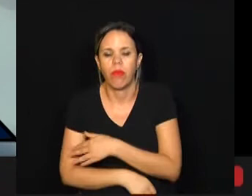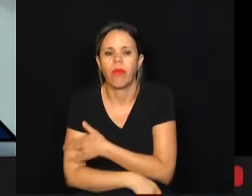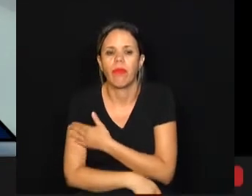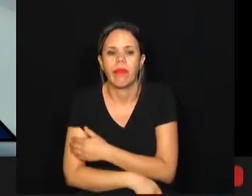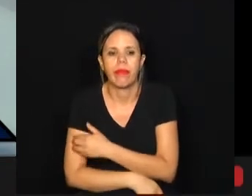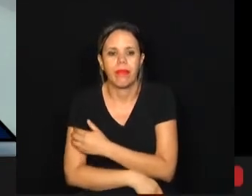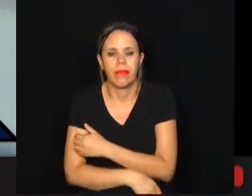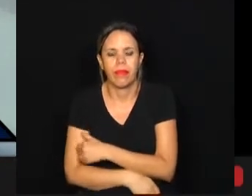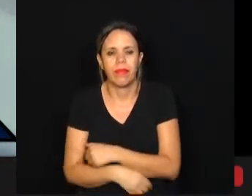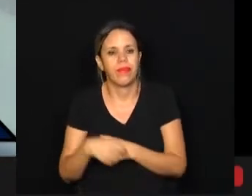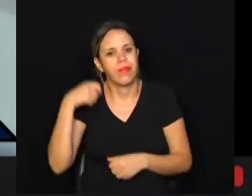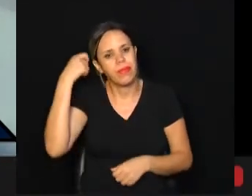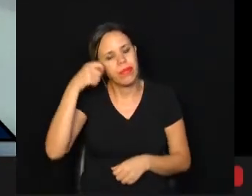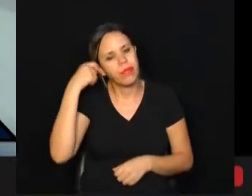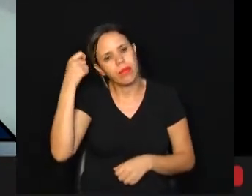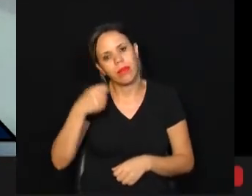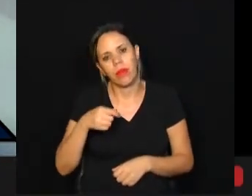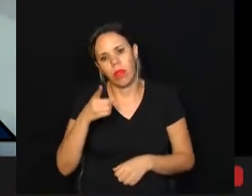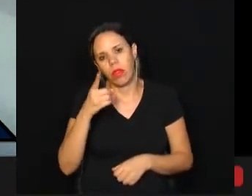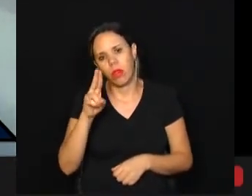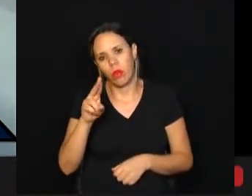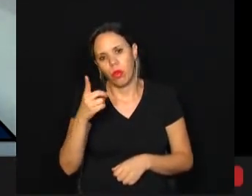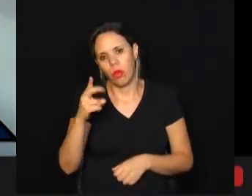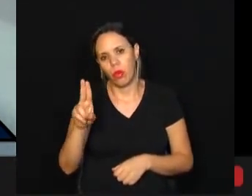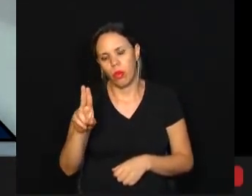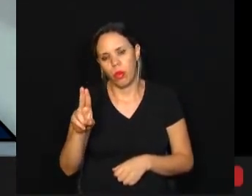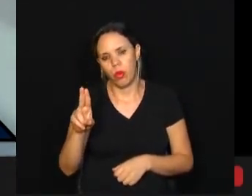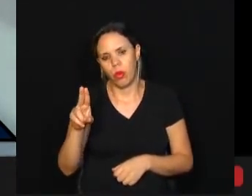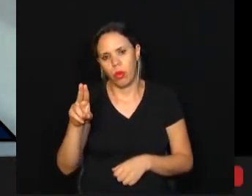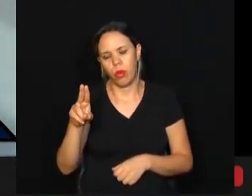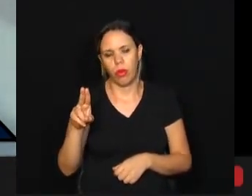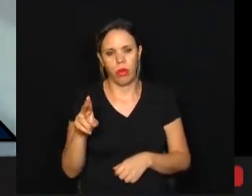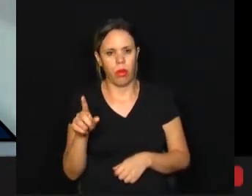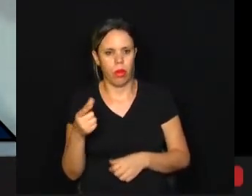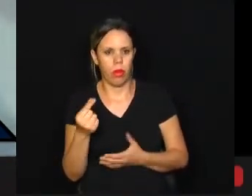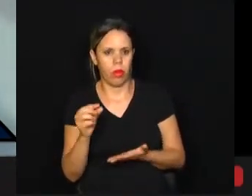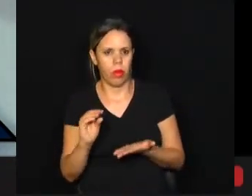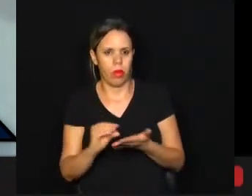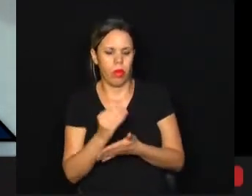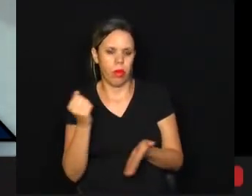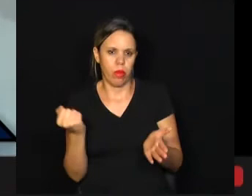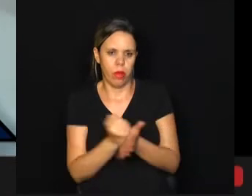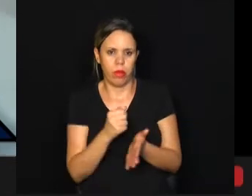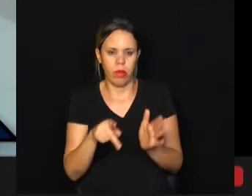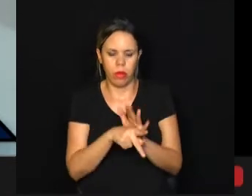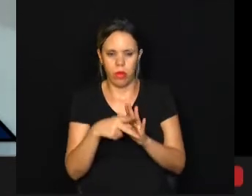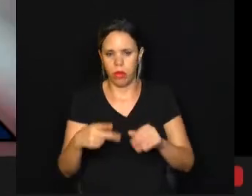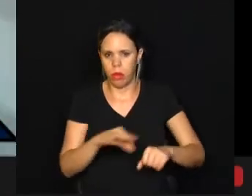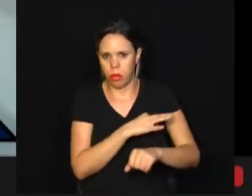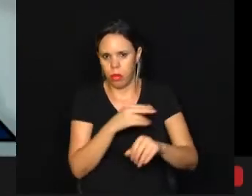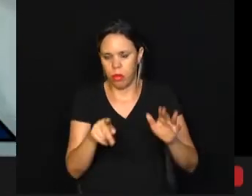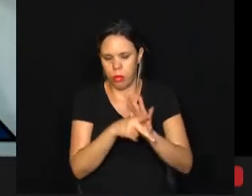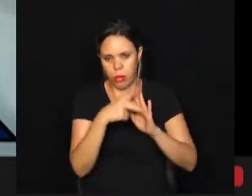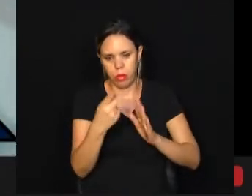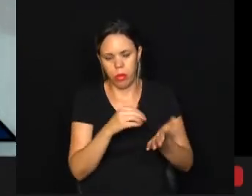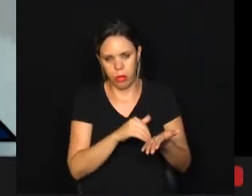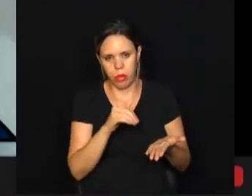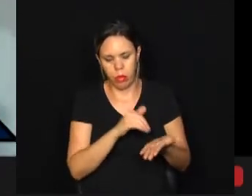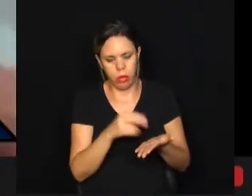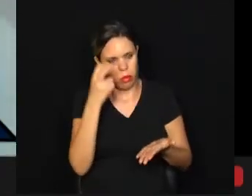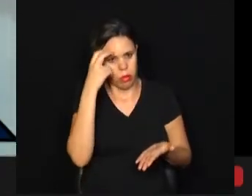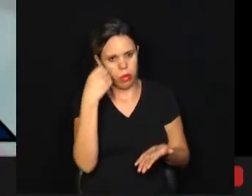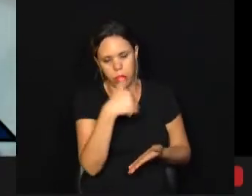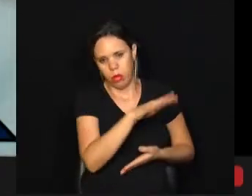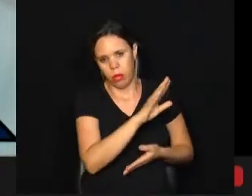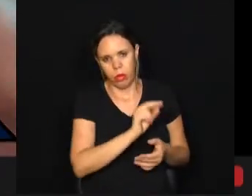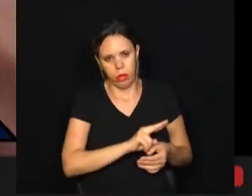a artista Dudu Nobre. Quer dizer, era uma verba carimbada da Sinfônica, que é da Secretaria de Cultura, que só